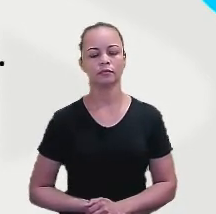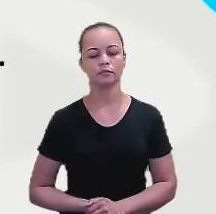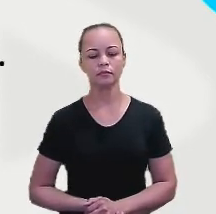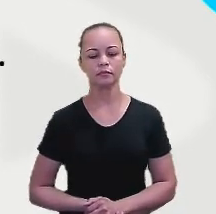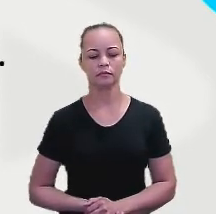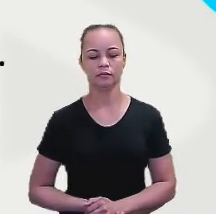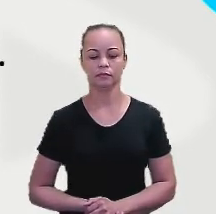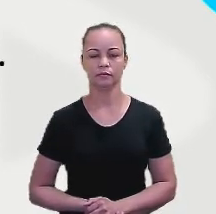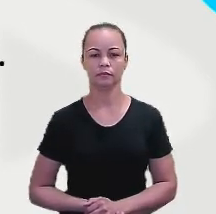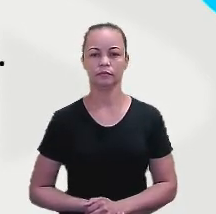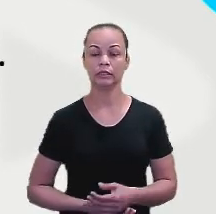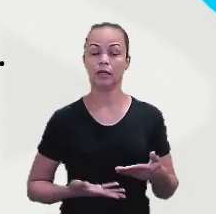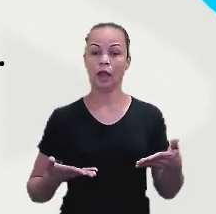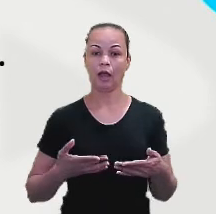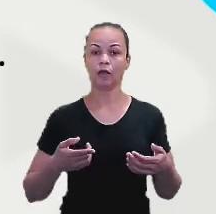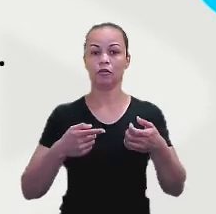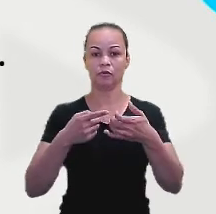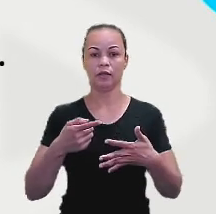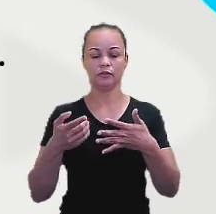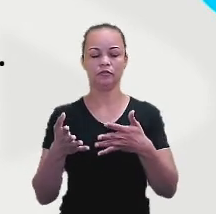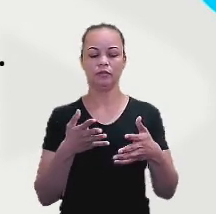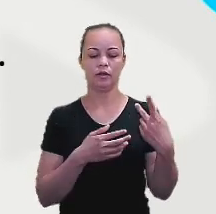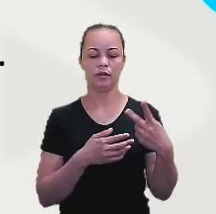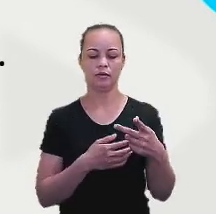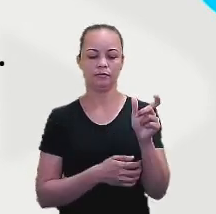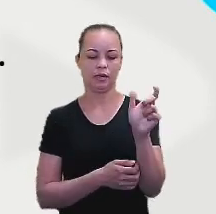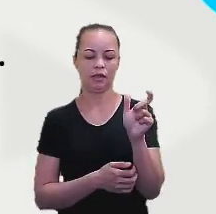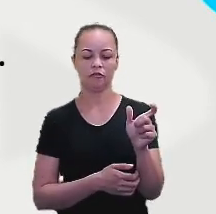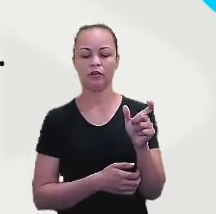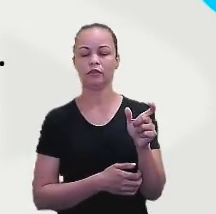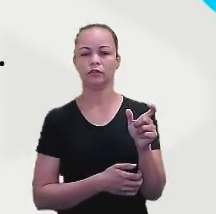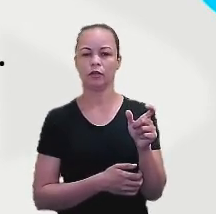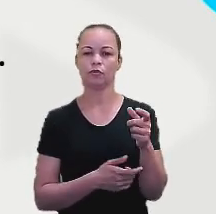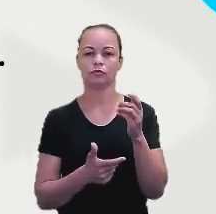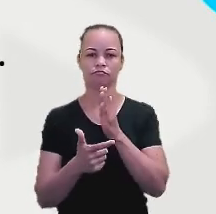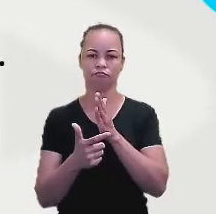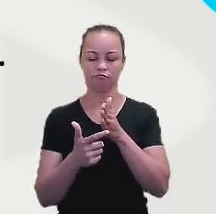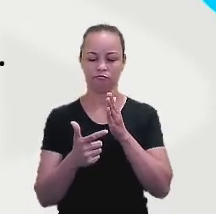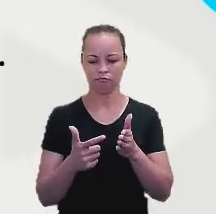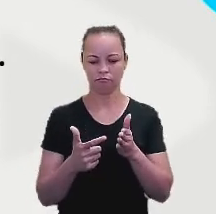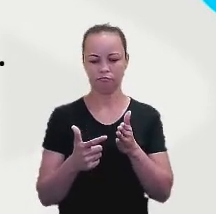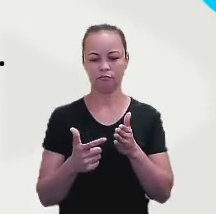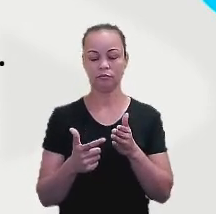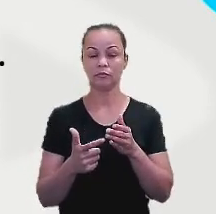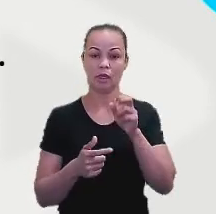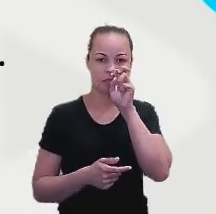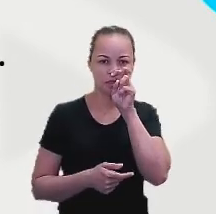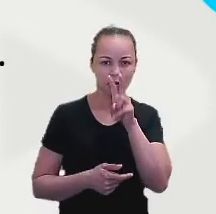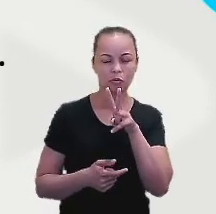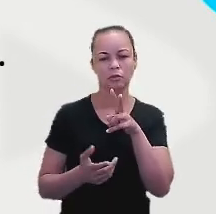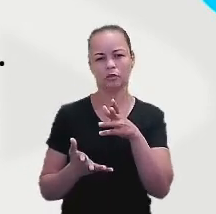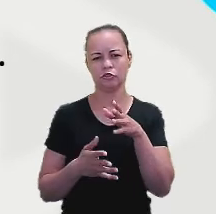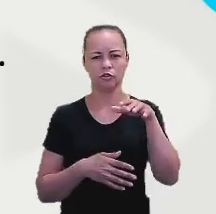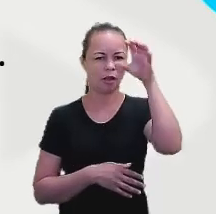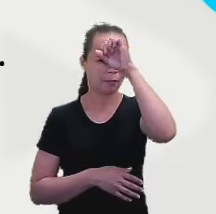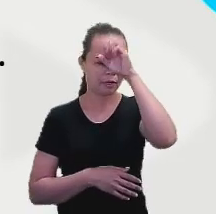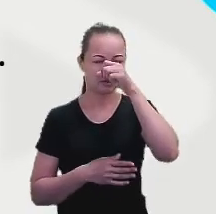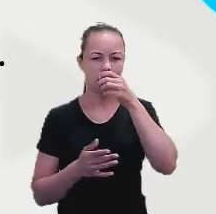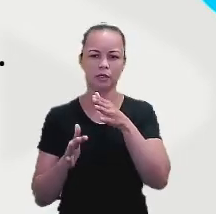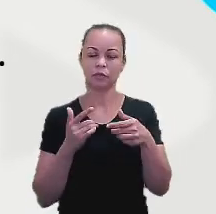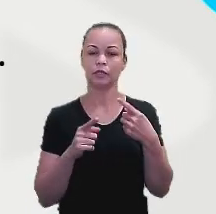Então, ó, vamos agora classificar essas palavras de acordo com a sílaba tônica. Já aprendemos a identificar a sílaba tônica, que toda